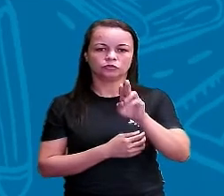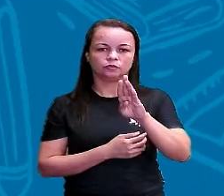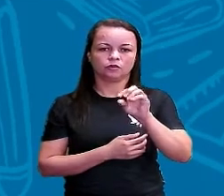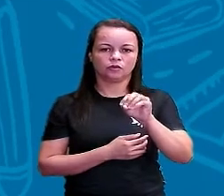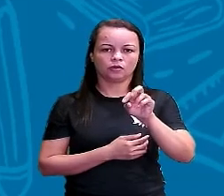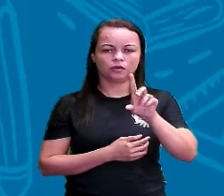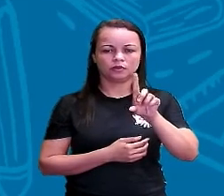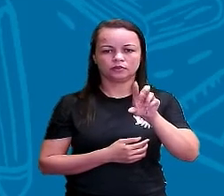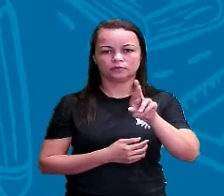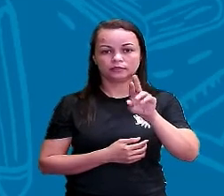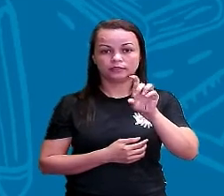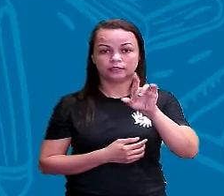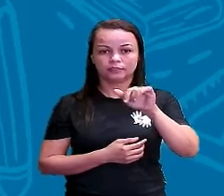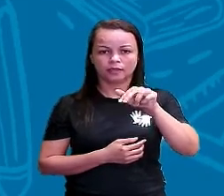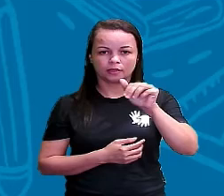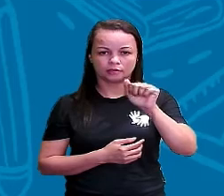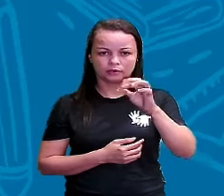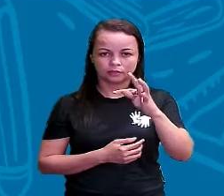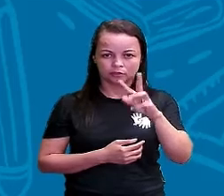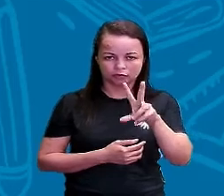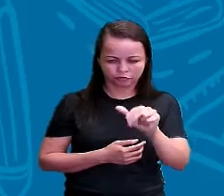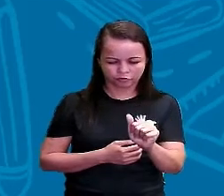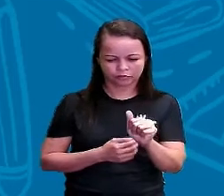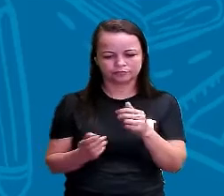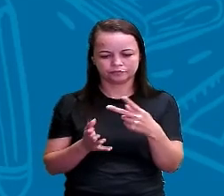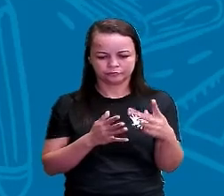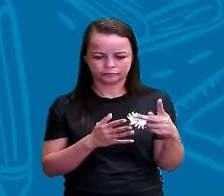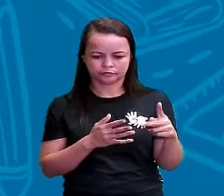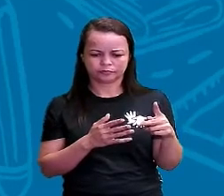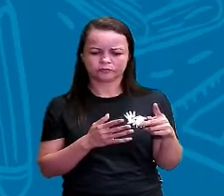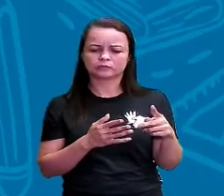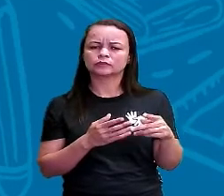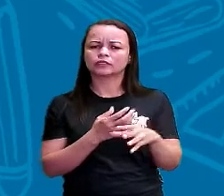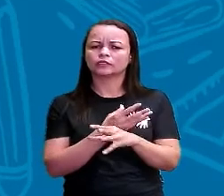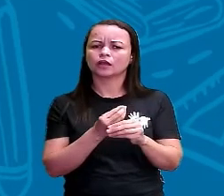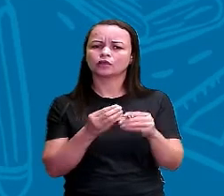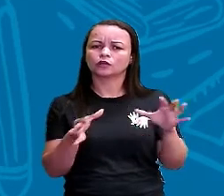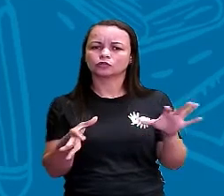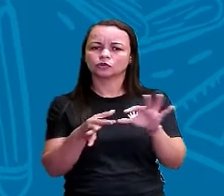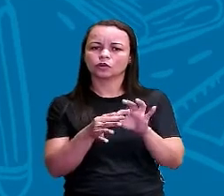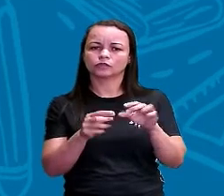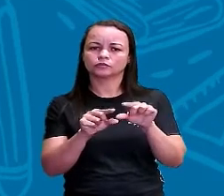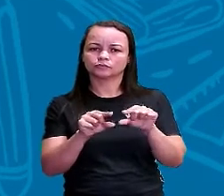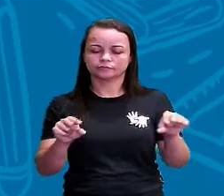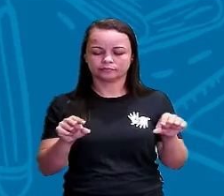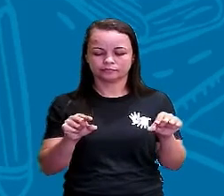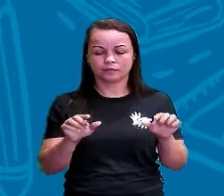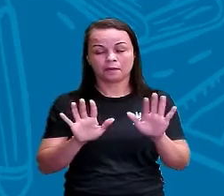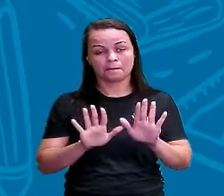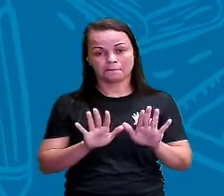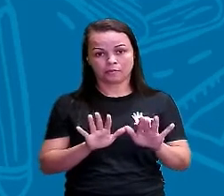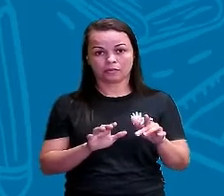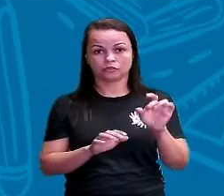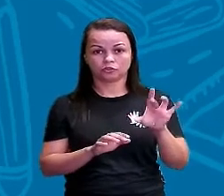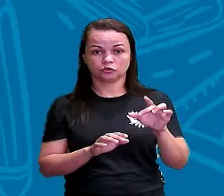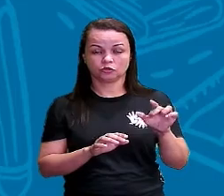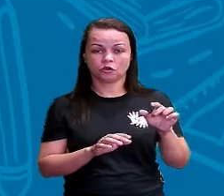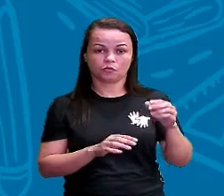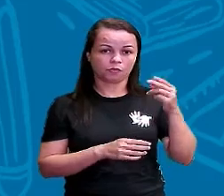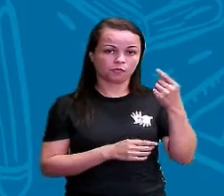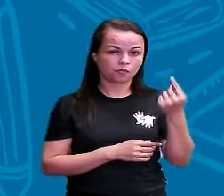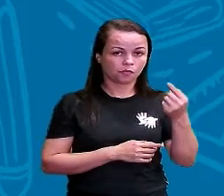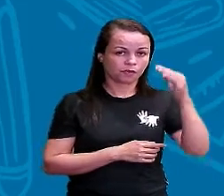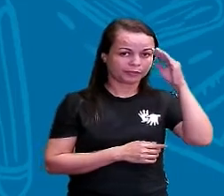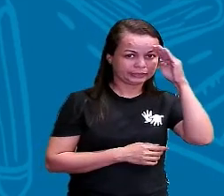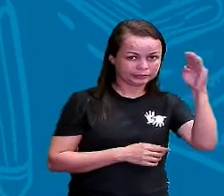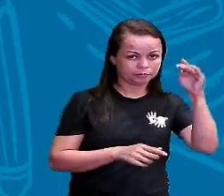Então, aí qual é a diferença? Essas conjunções, elas relacionam duas orações. Porém, uma oração é a principal